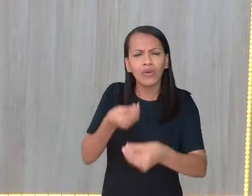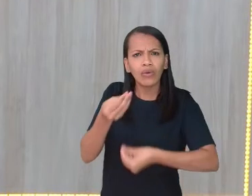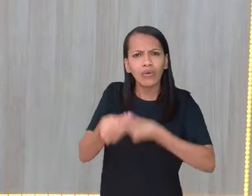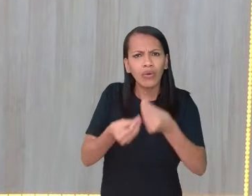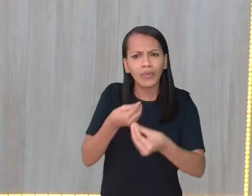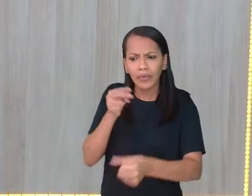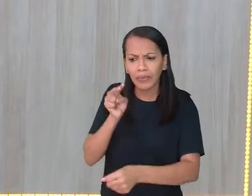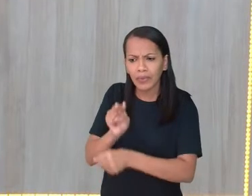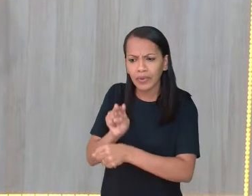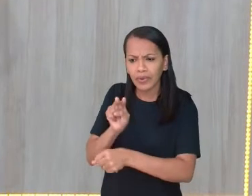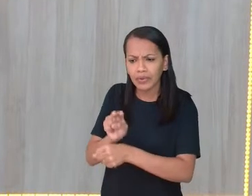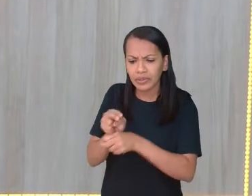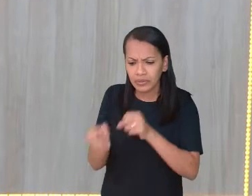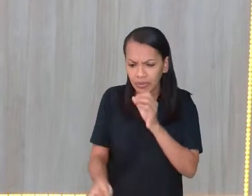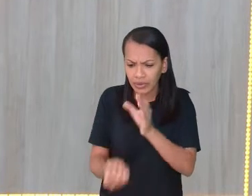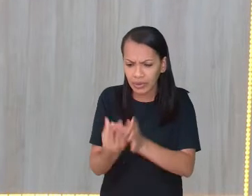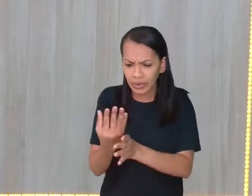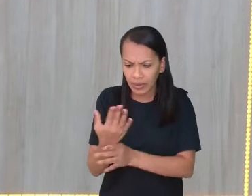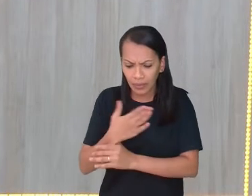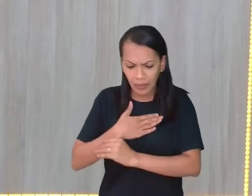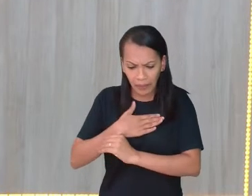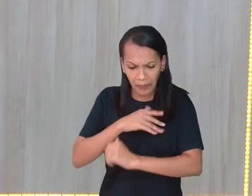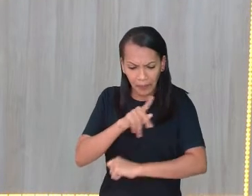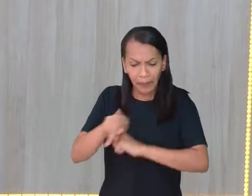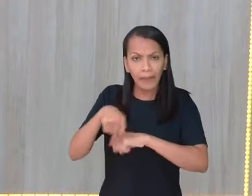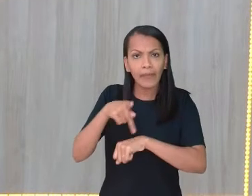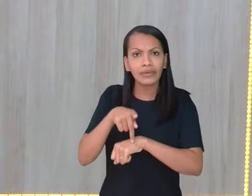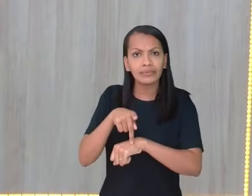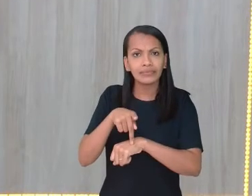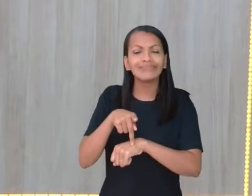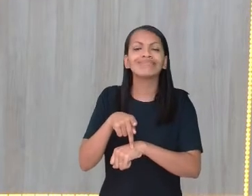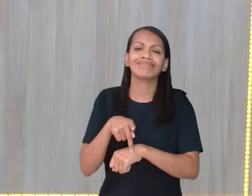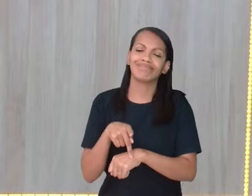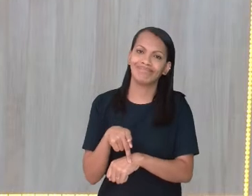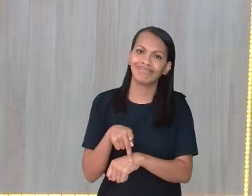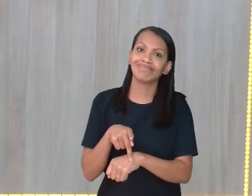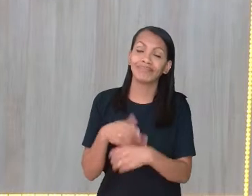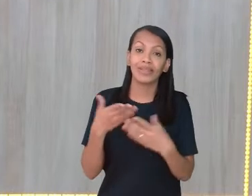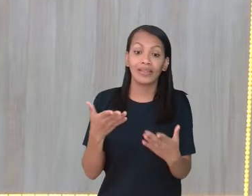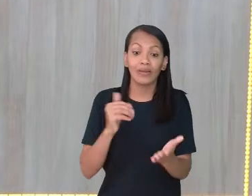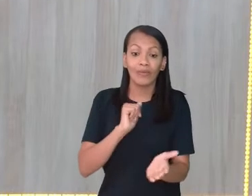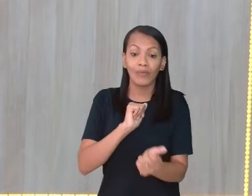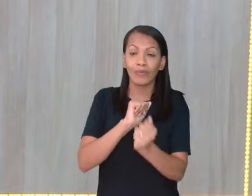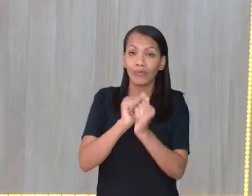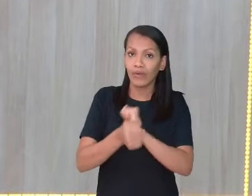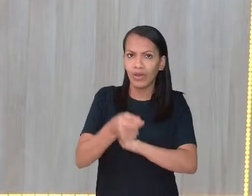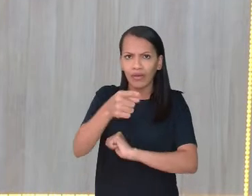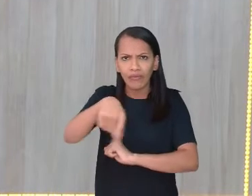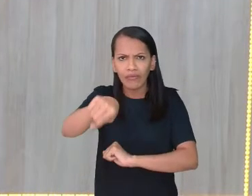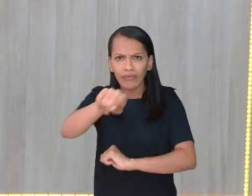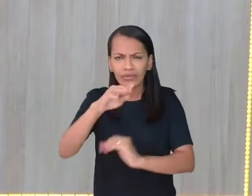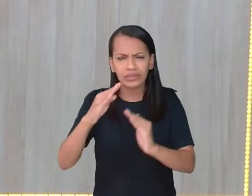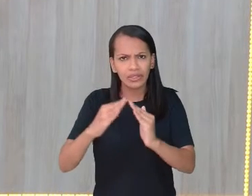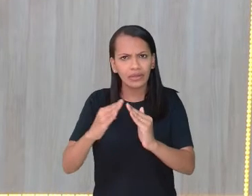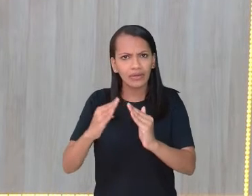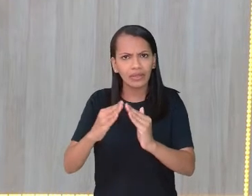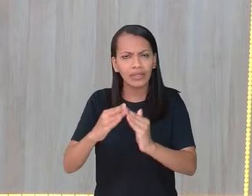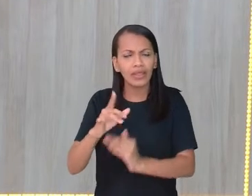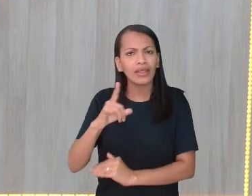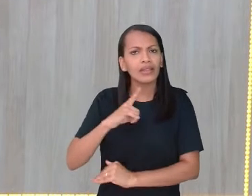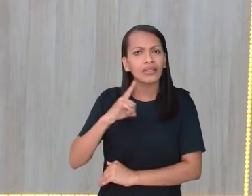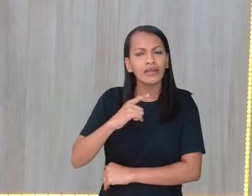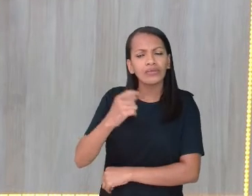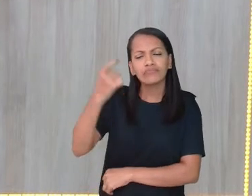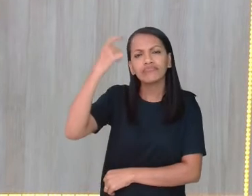é criado no meu país? Então, um esporte que de repente ele surge aqui, né? Você que está aí na sua casa tem uma